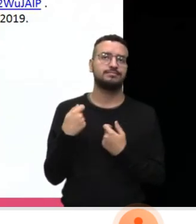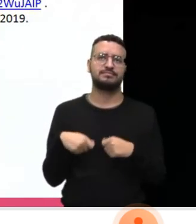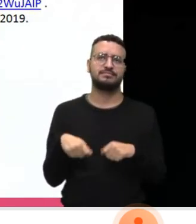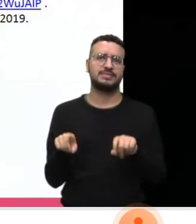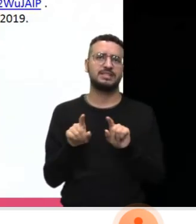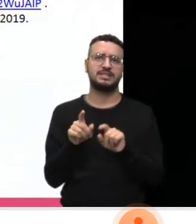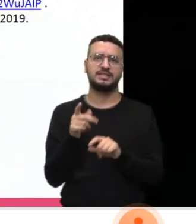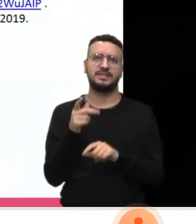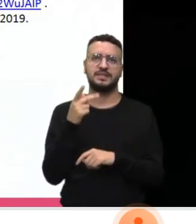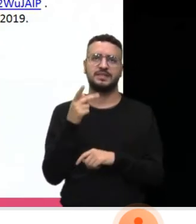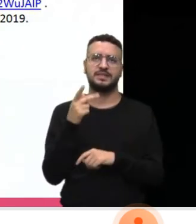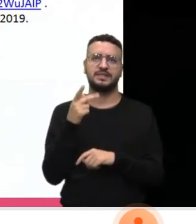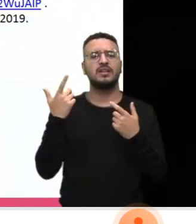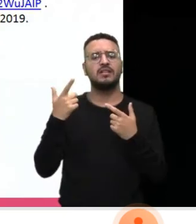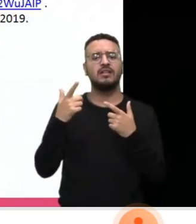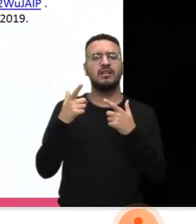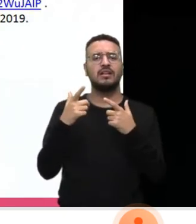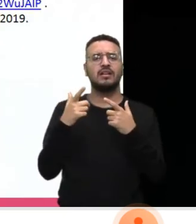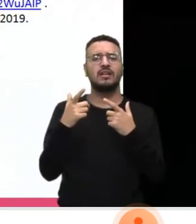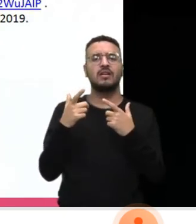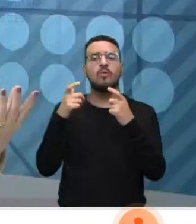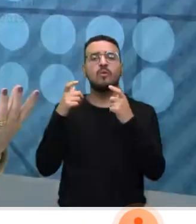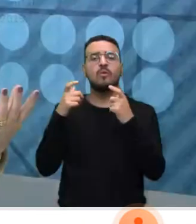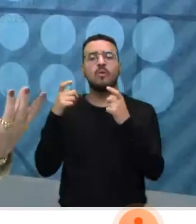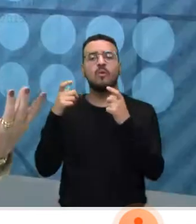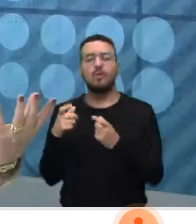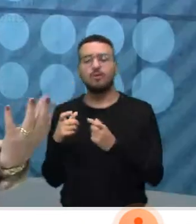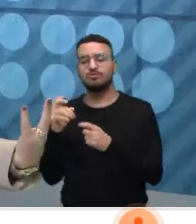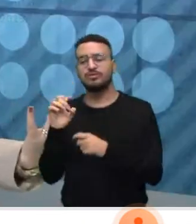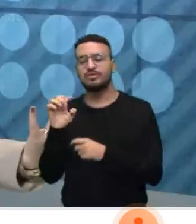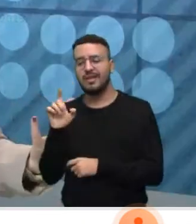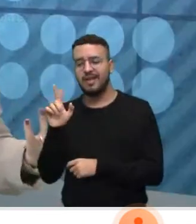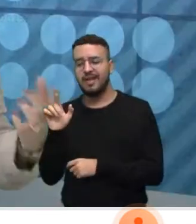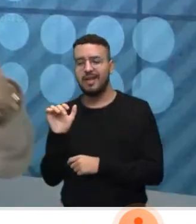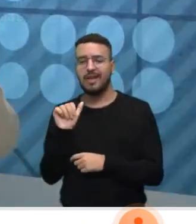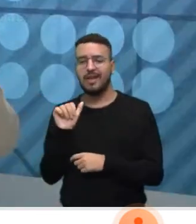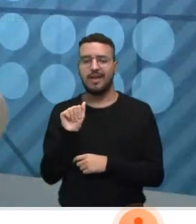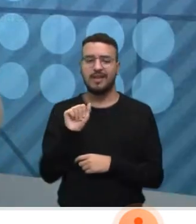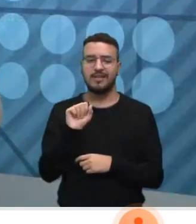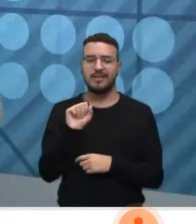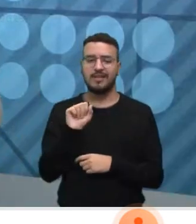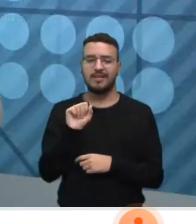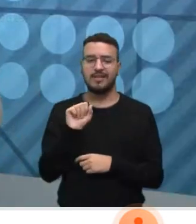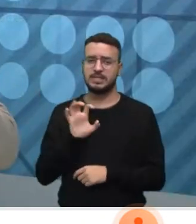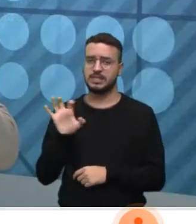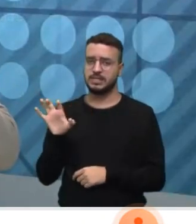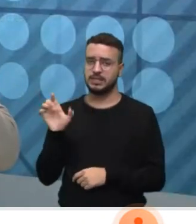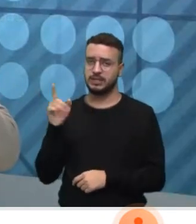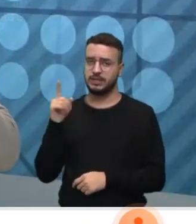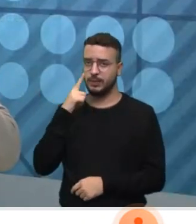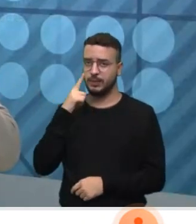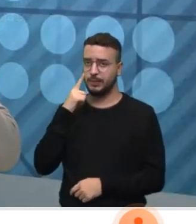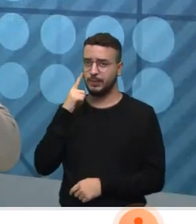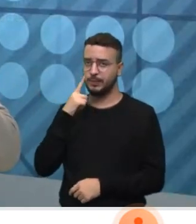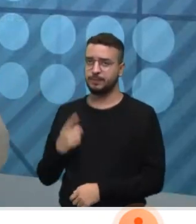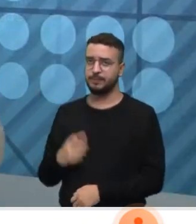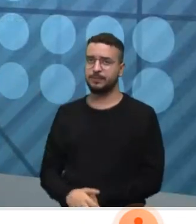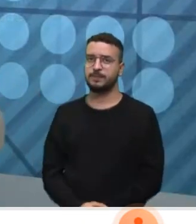frase onde é a sala, vai ficar somente sala e o pronome